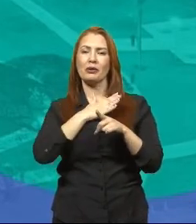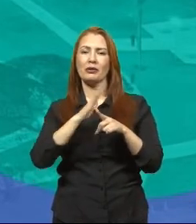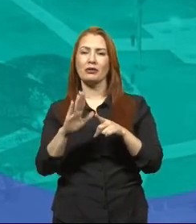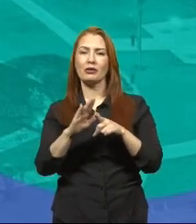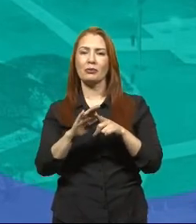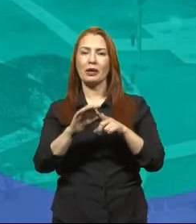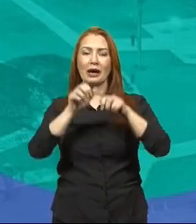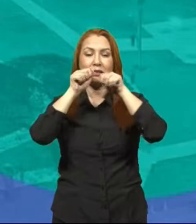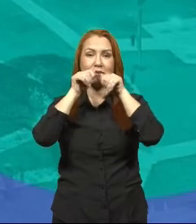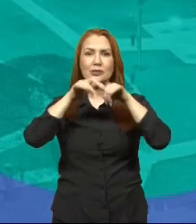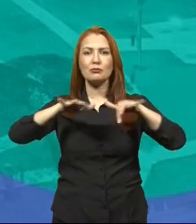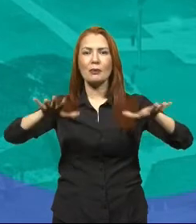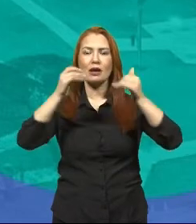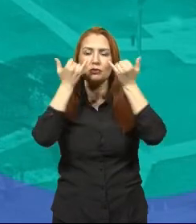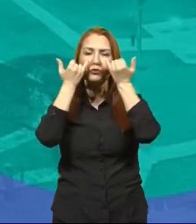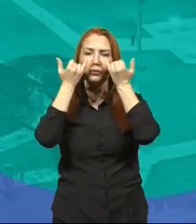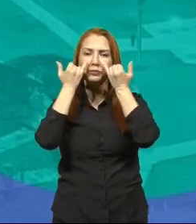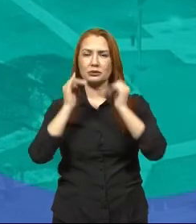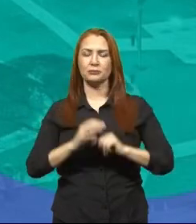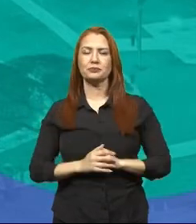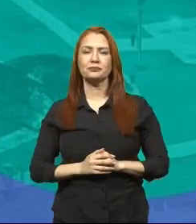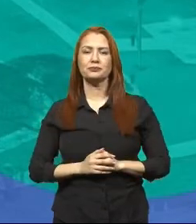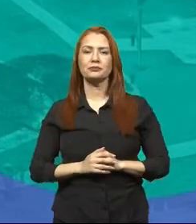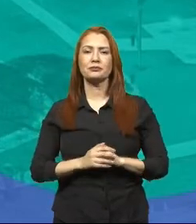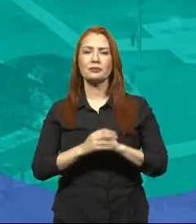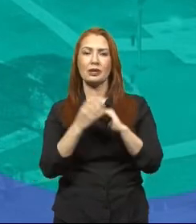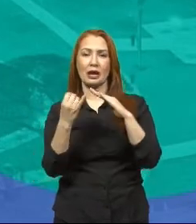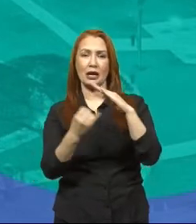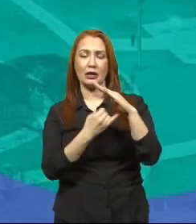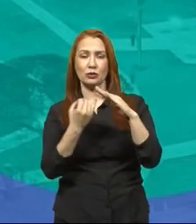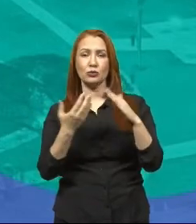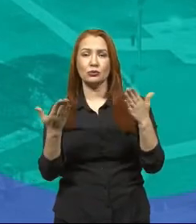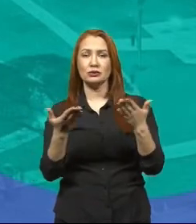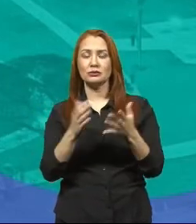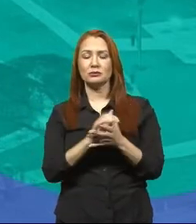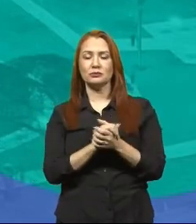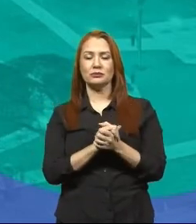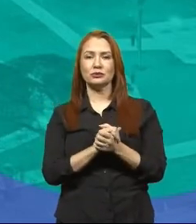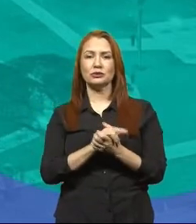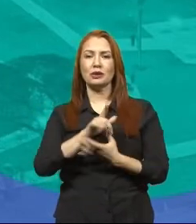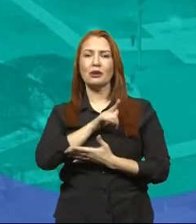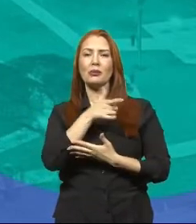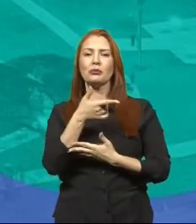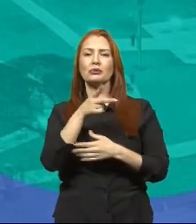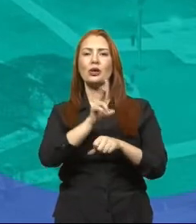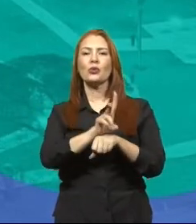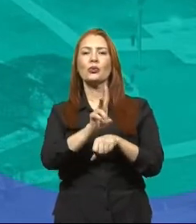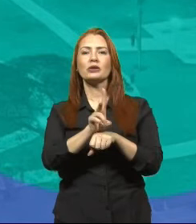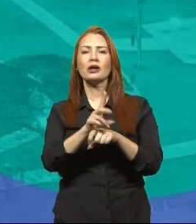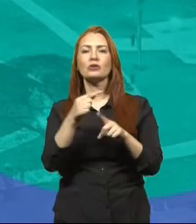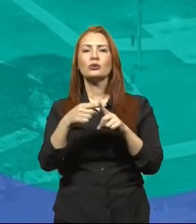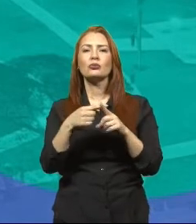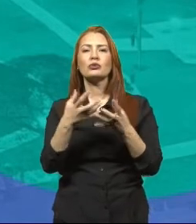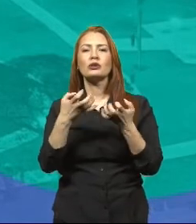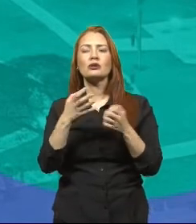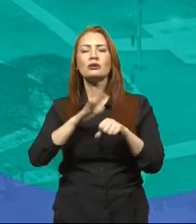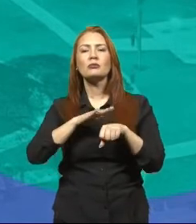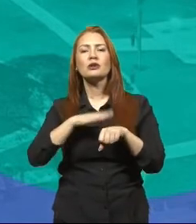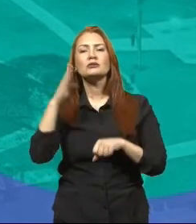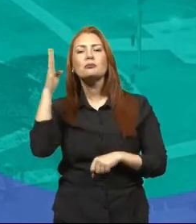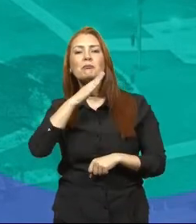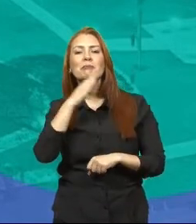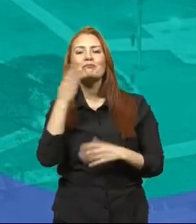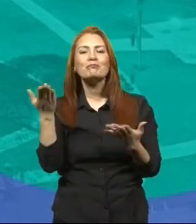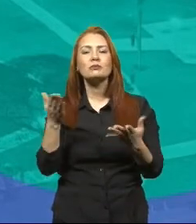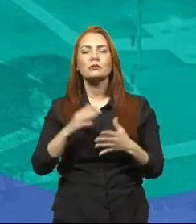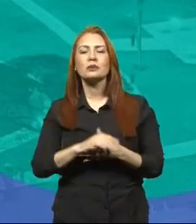indevidamente. Às vezes, a indústria, ao gerar um novo produto, não tem tomado cuidado pela pressa de largar algo e pode jogar um produto que